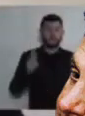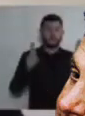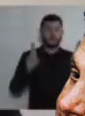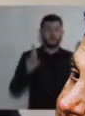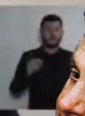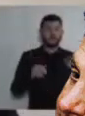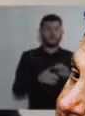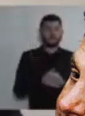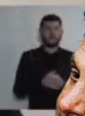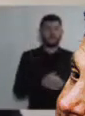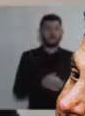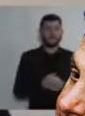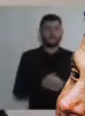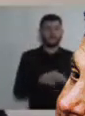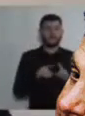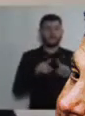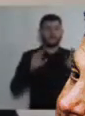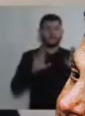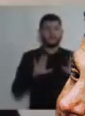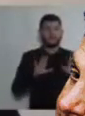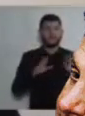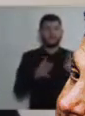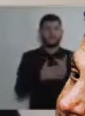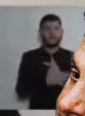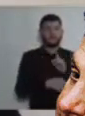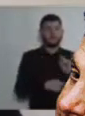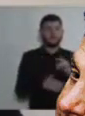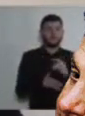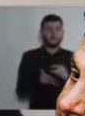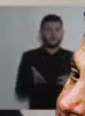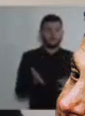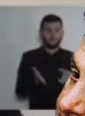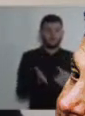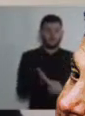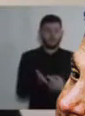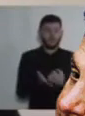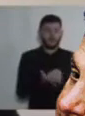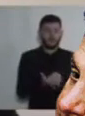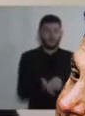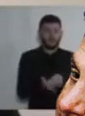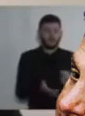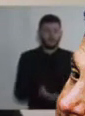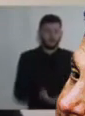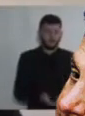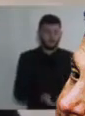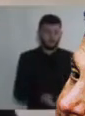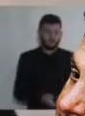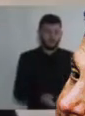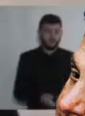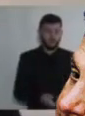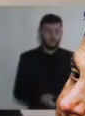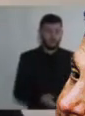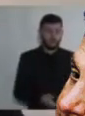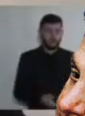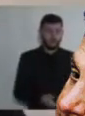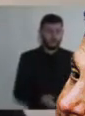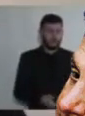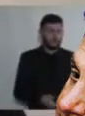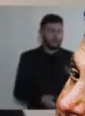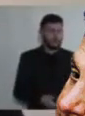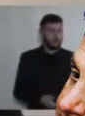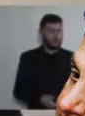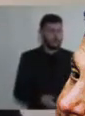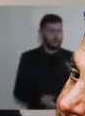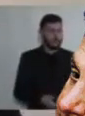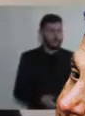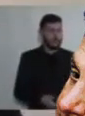quanto a essa questão do desentranhamento, termo de colaboração de Antônio Palocci, eu digo o seguinte: eu registro, em